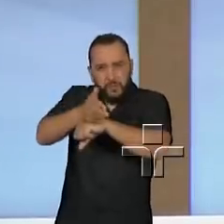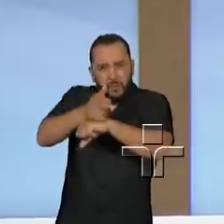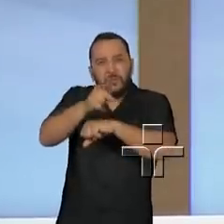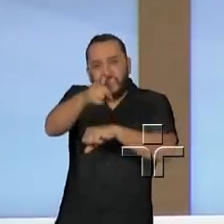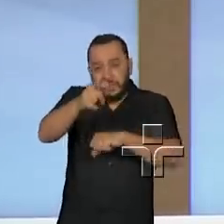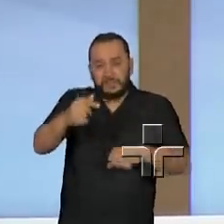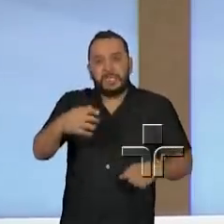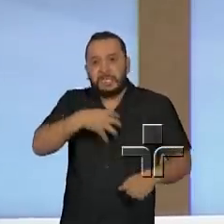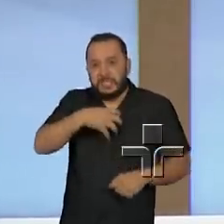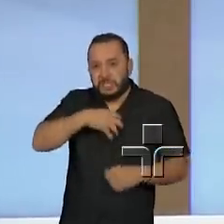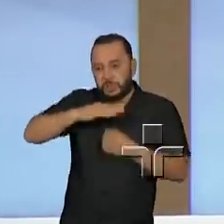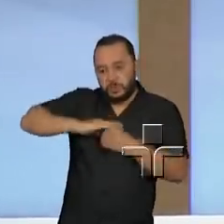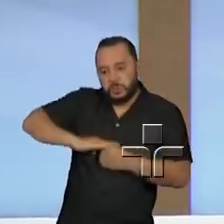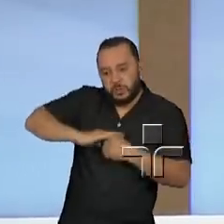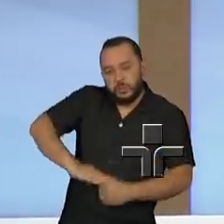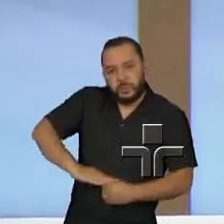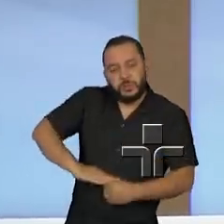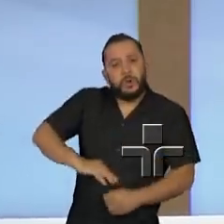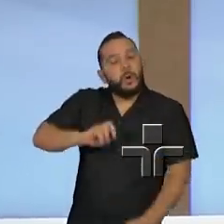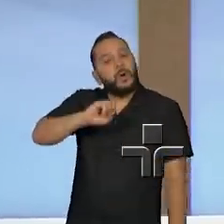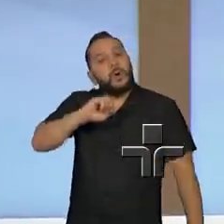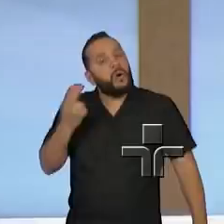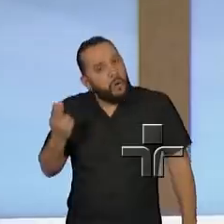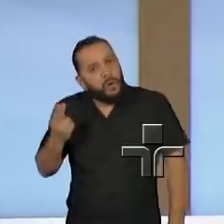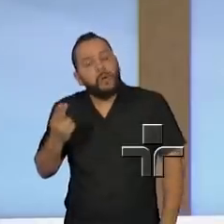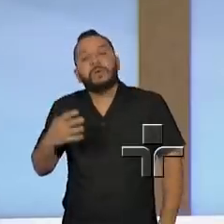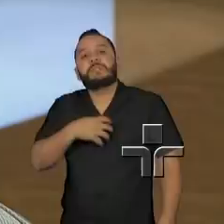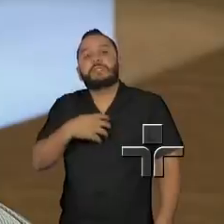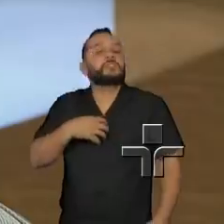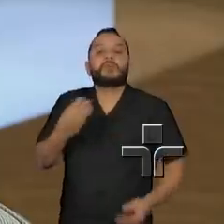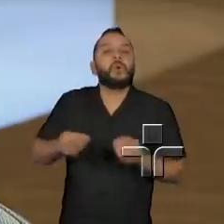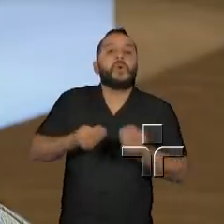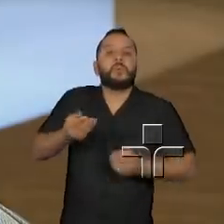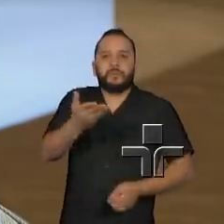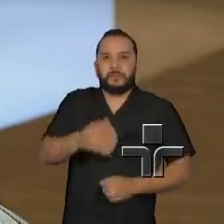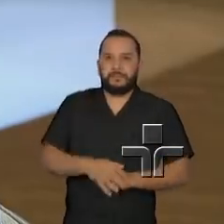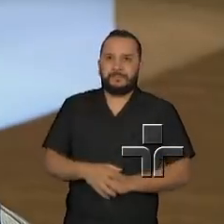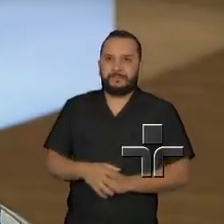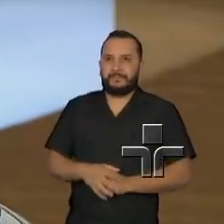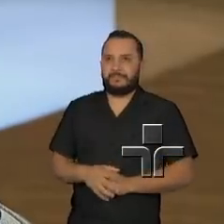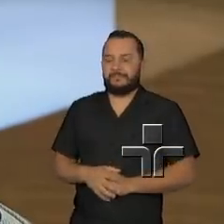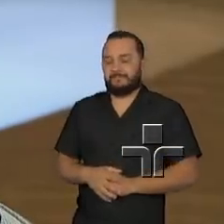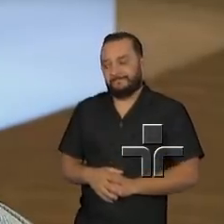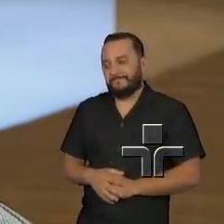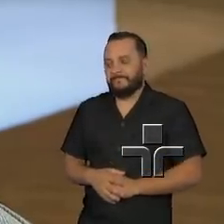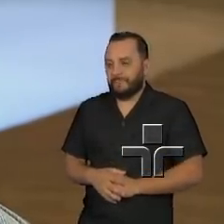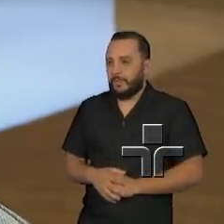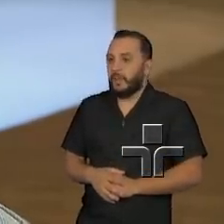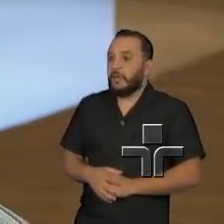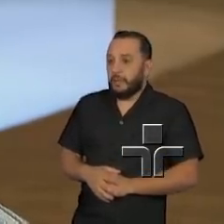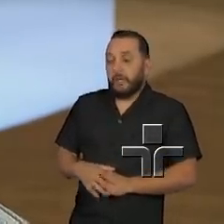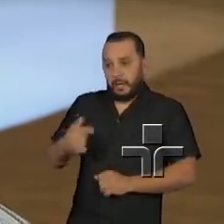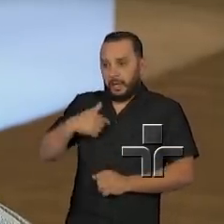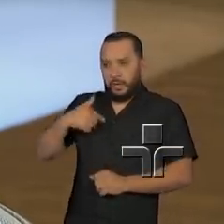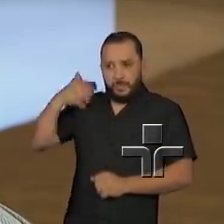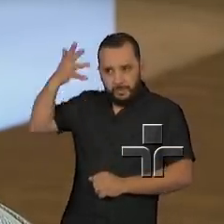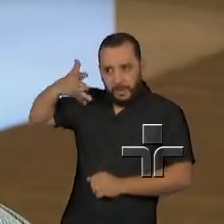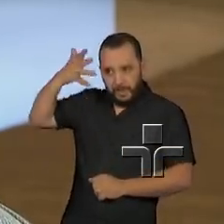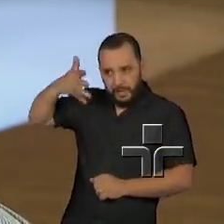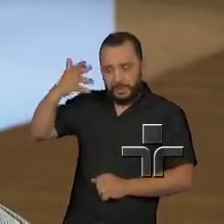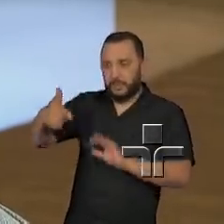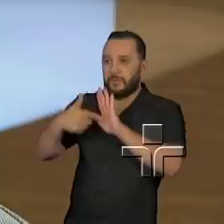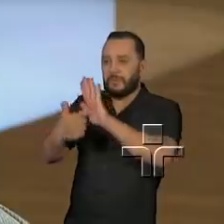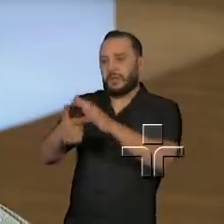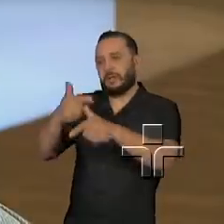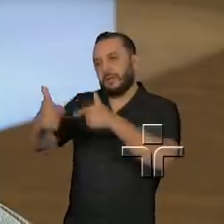a ele. Você se sentiu intimidado pela presença deles registrando a sua fala? Bernardo, o que eu fui apresentar lá foi o produto de um